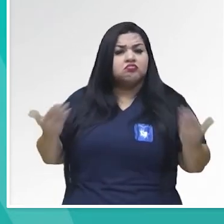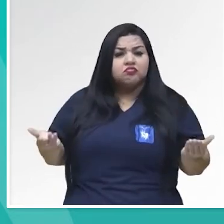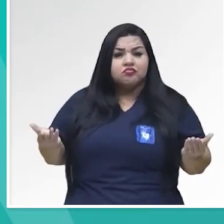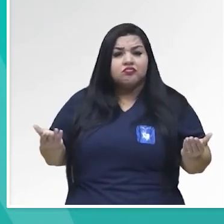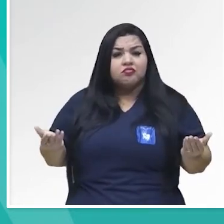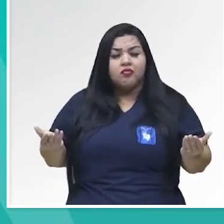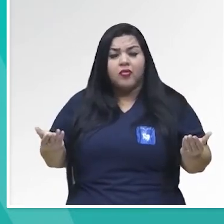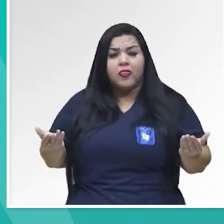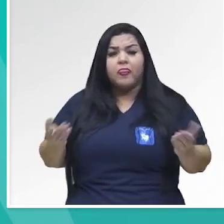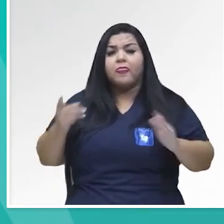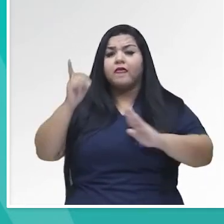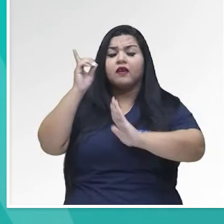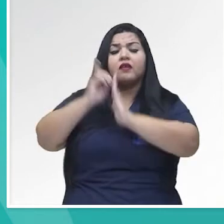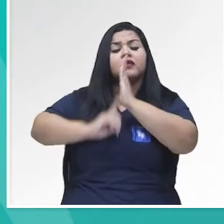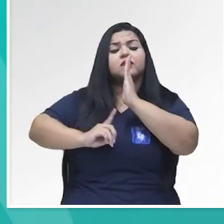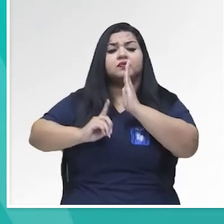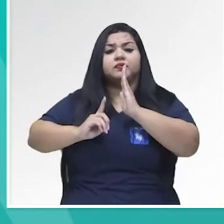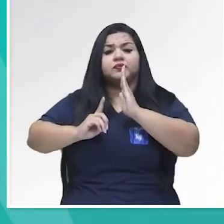aos direitos